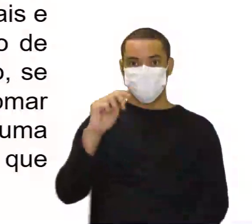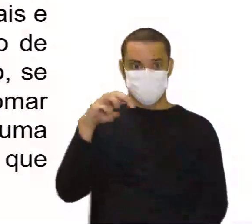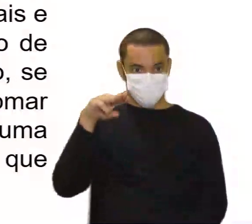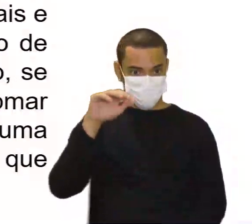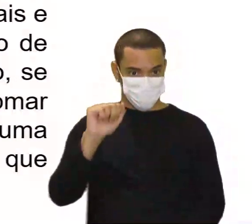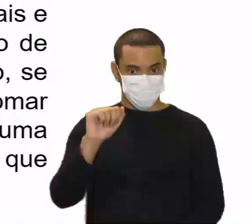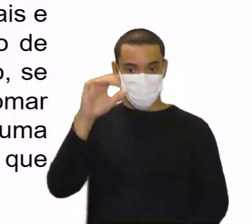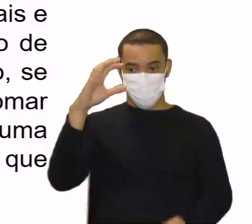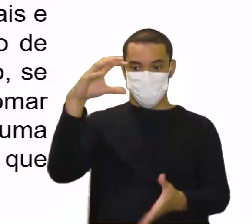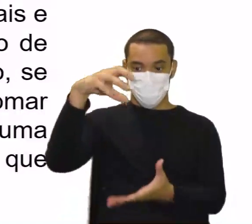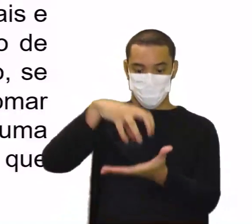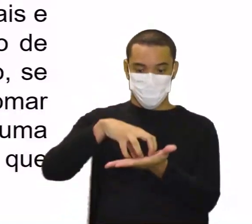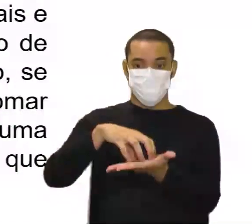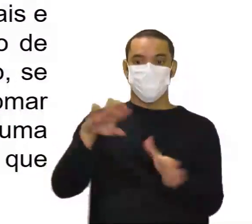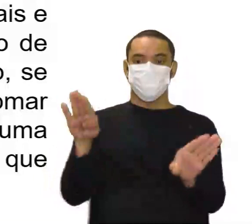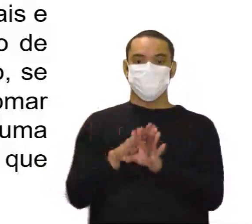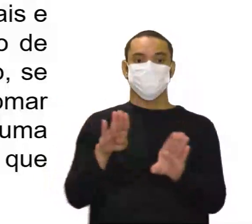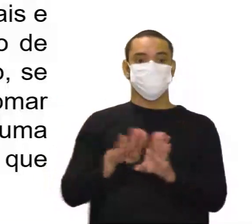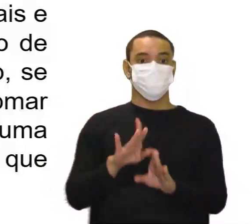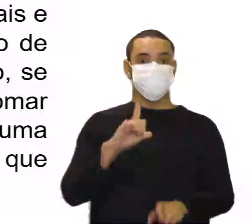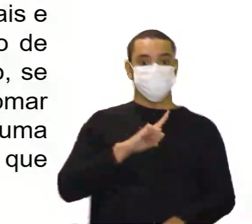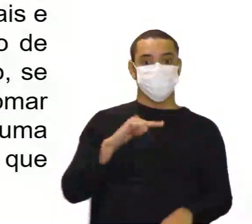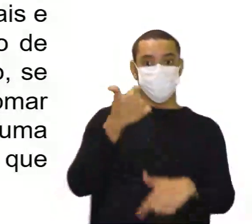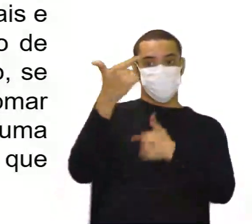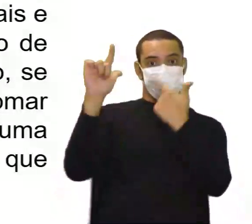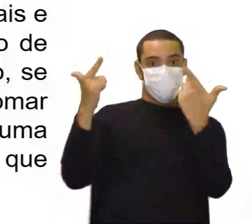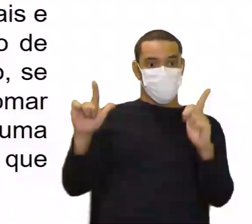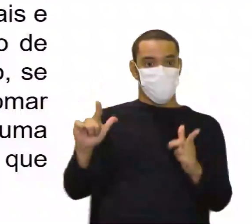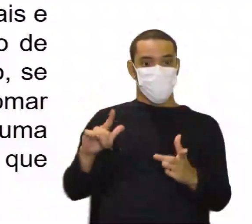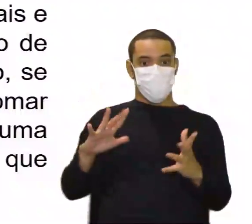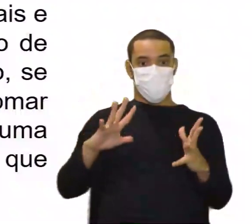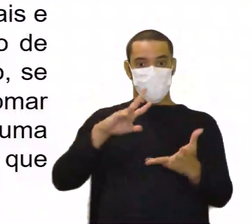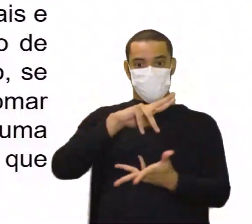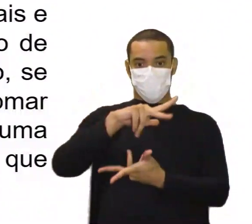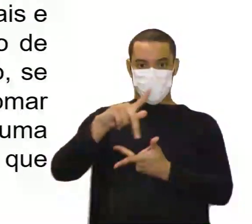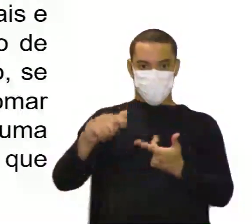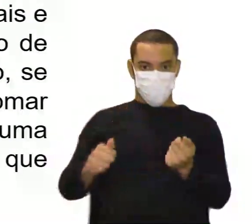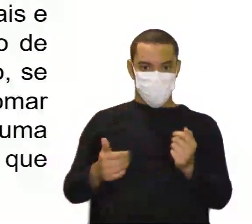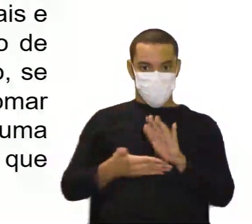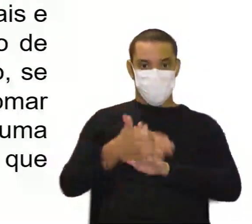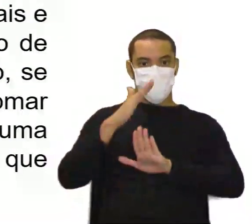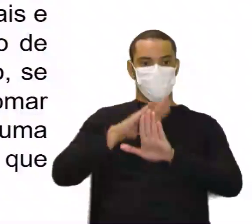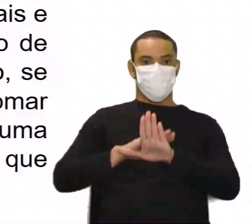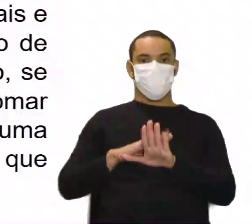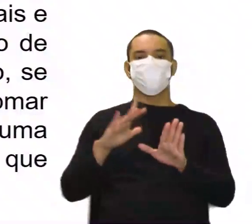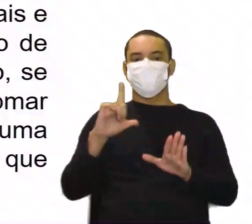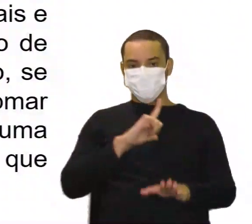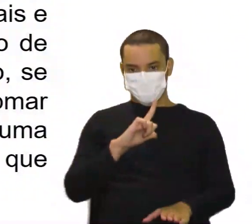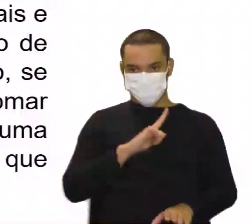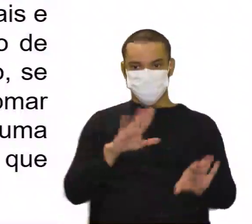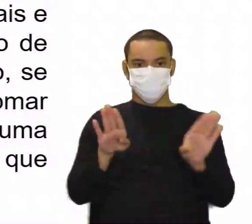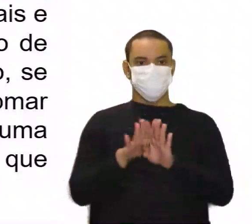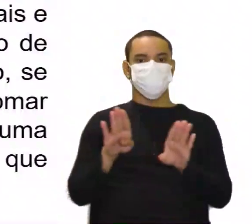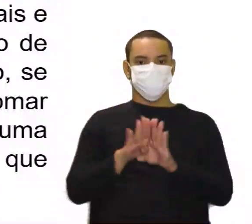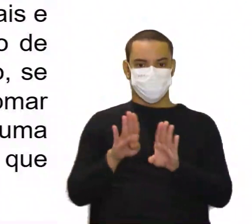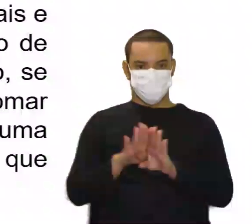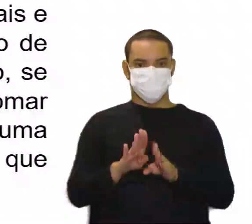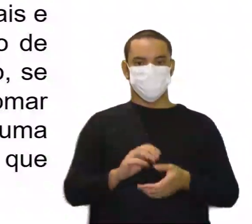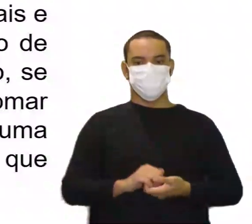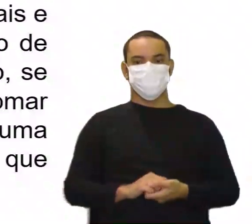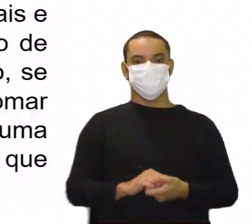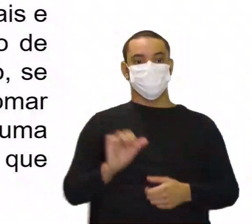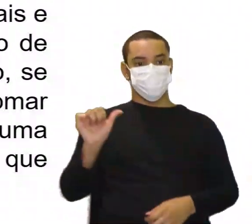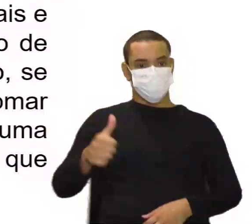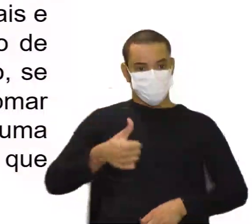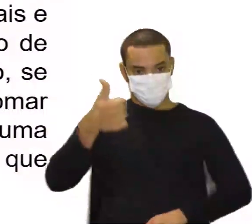além dos planetas principais, há outros de segunda ordem que circulam, né?